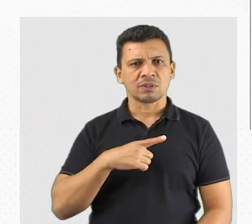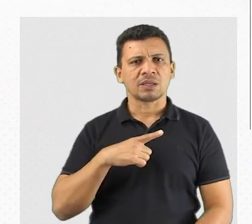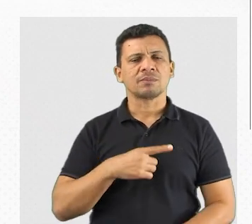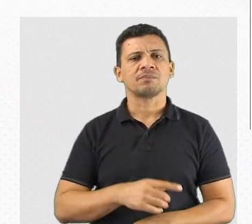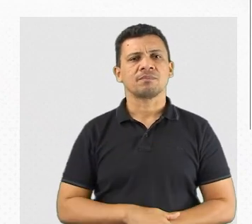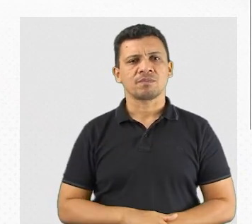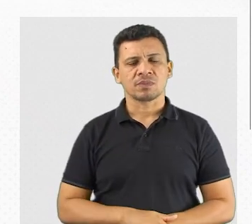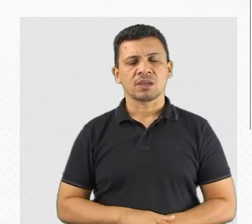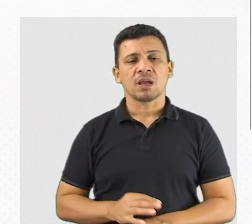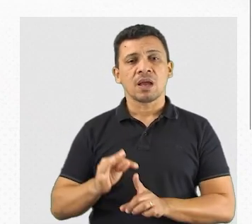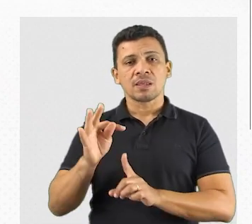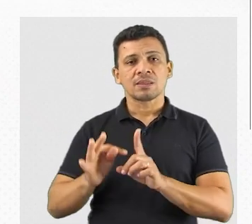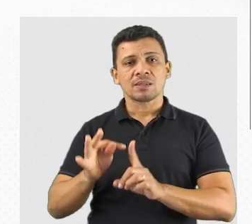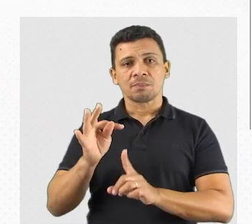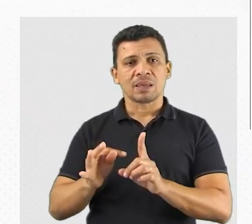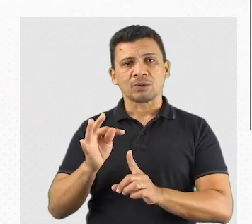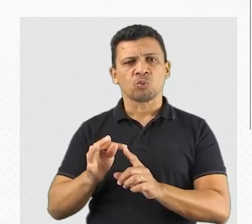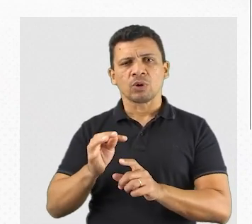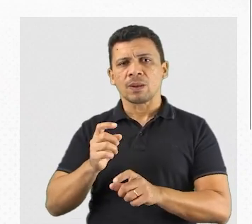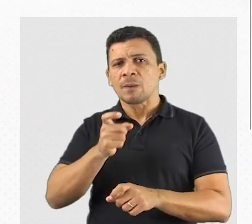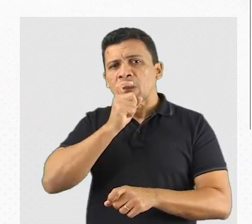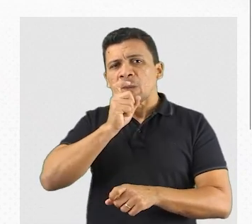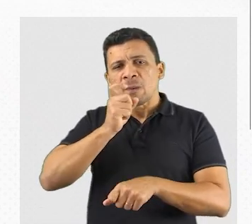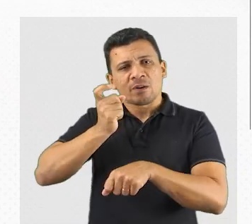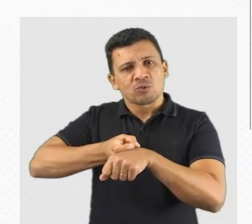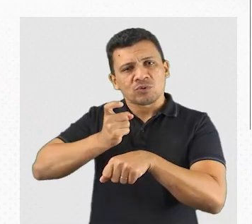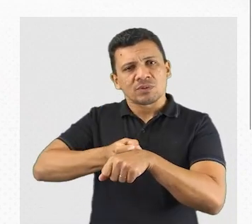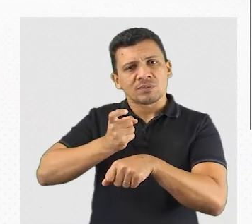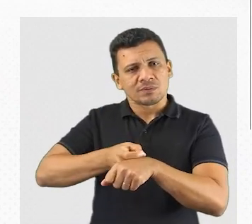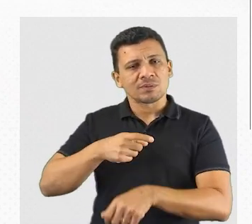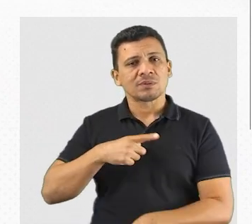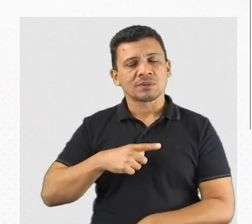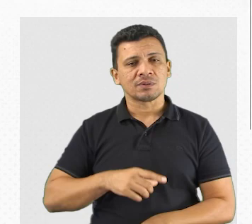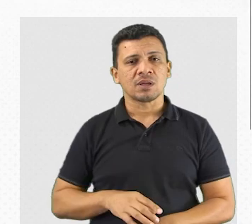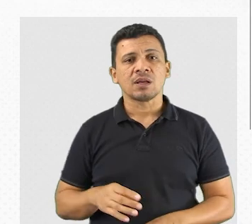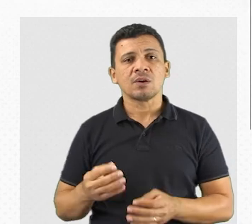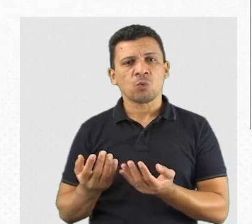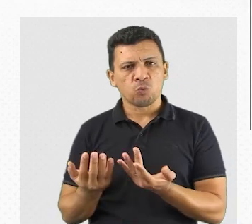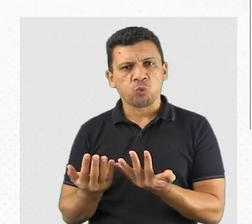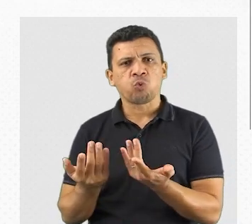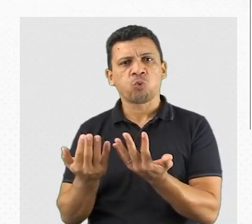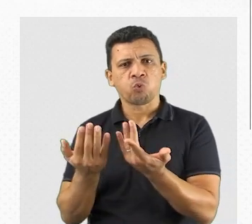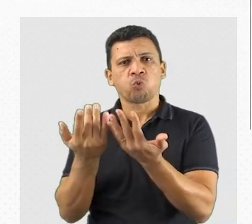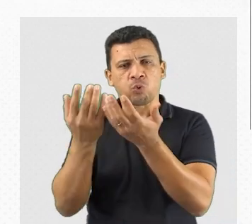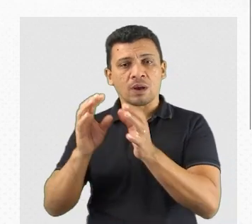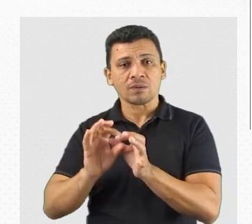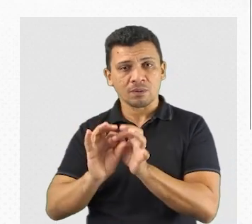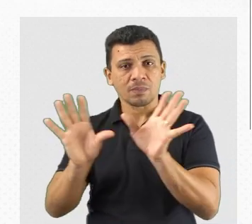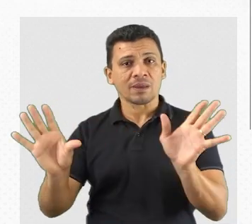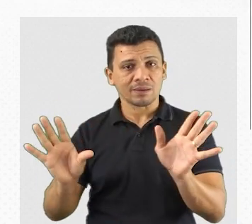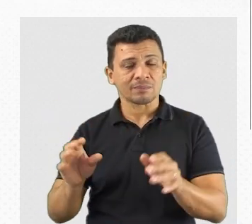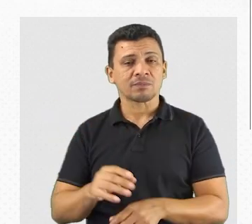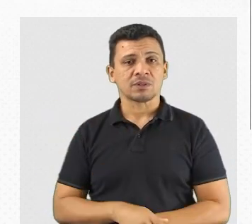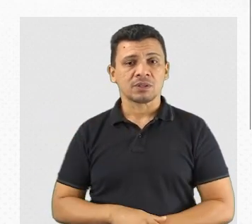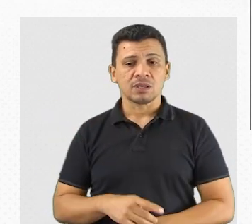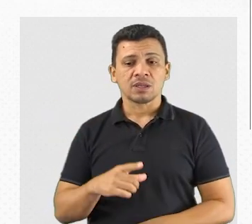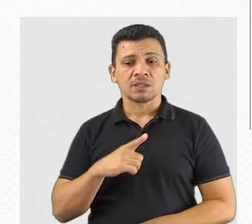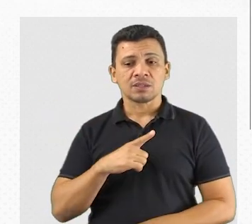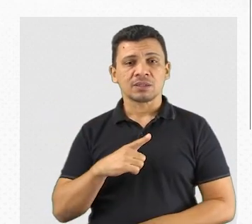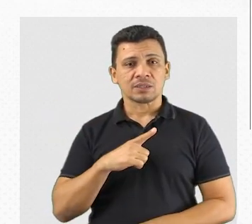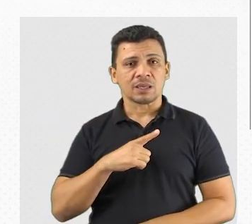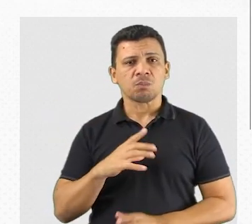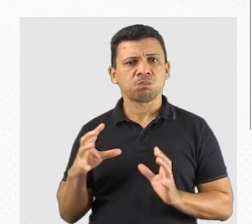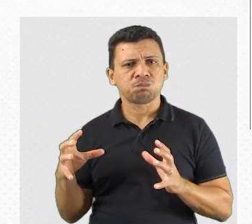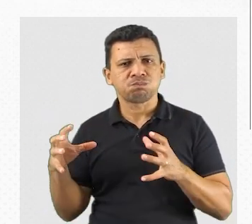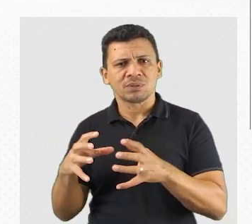ela tem a sua temperatura de congelamento, ela também libera vapores quando está em ebulição, ou seja, ela tem sua pressão de